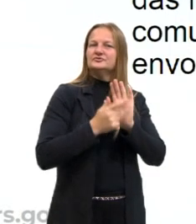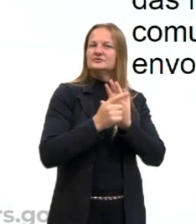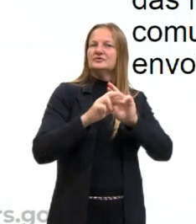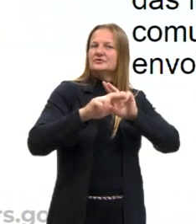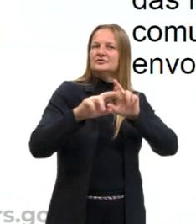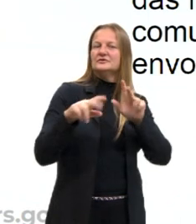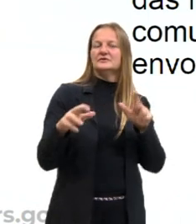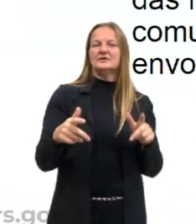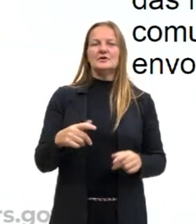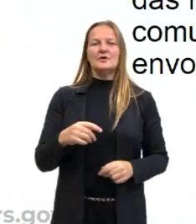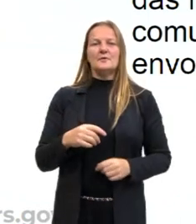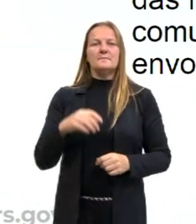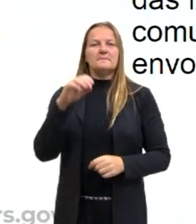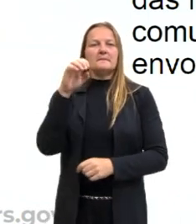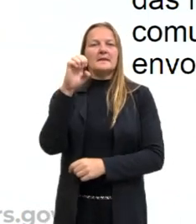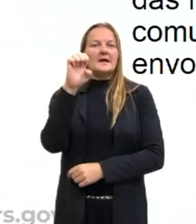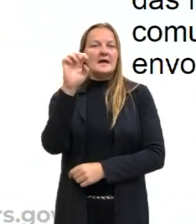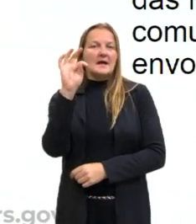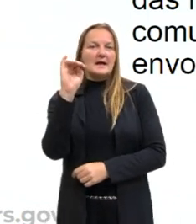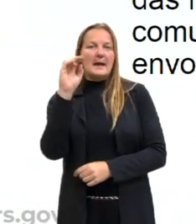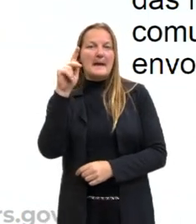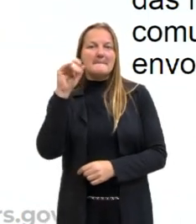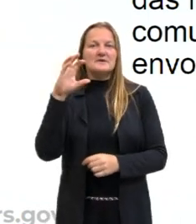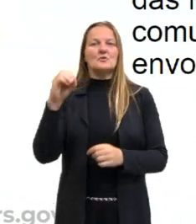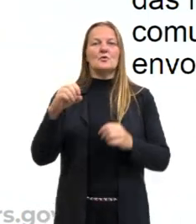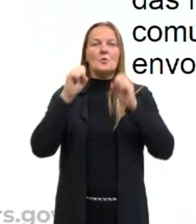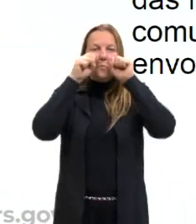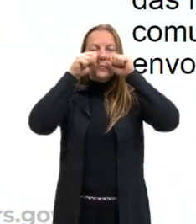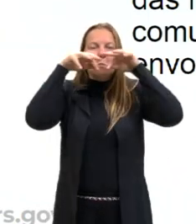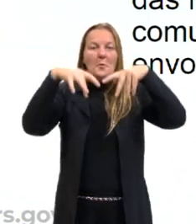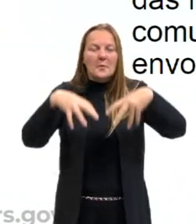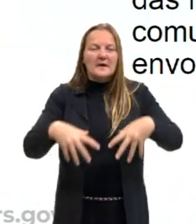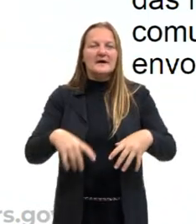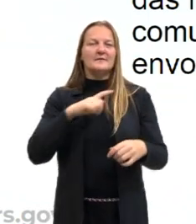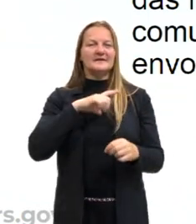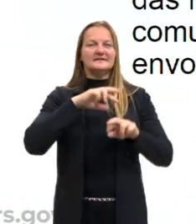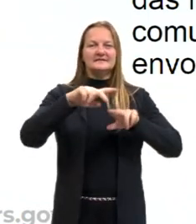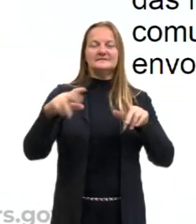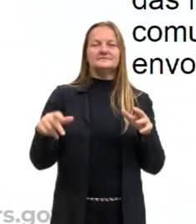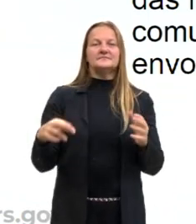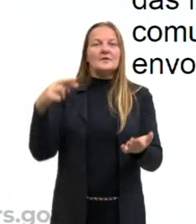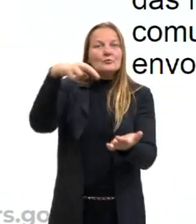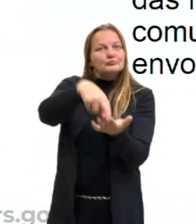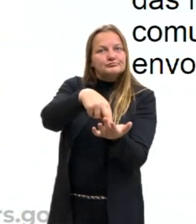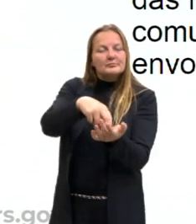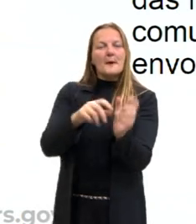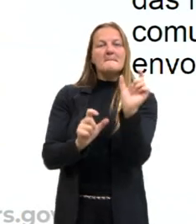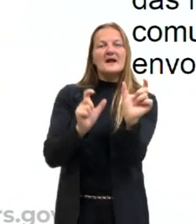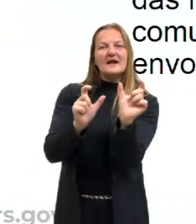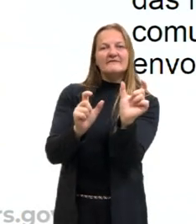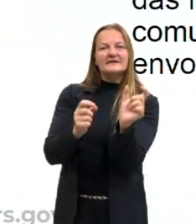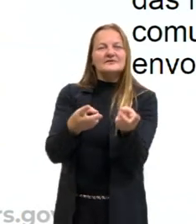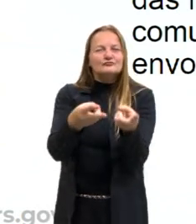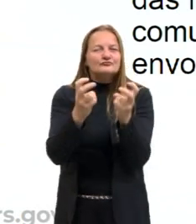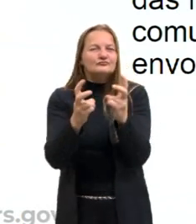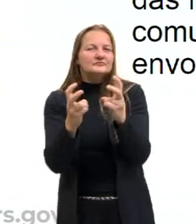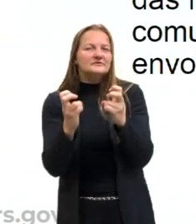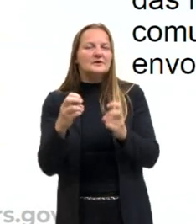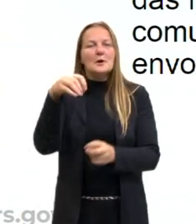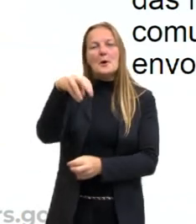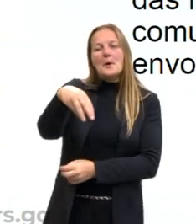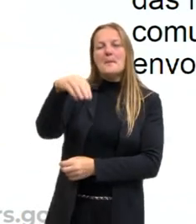né que a literatura seria uma imitação ou representação da realidade mediante as palavras ele chama isso